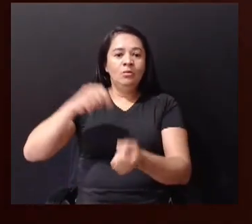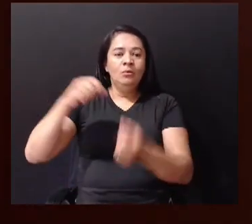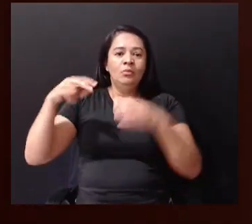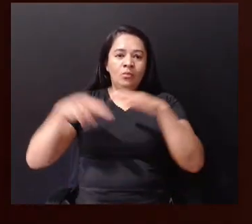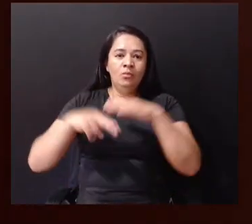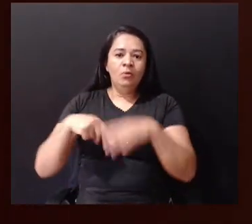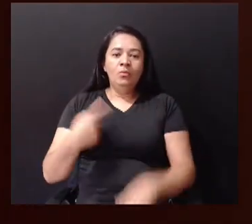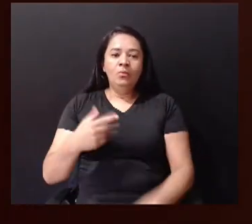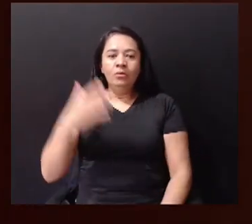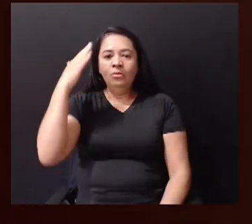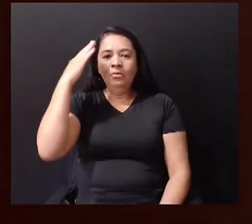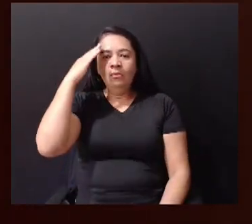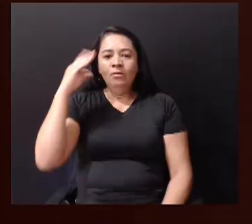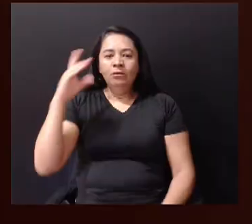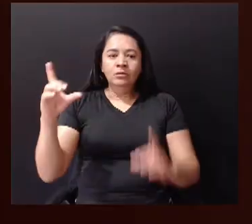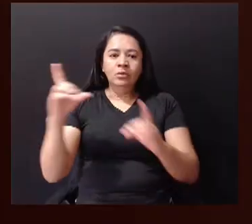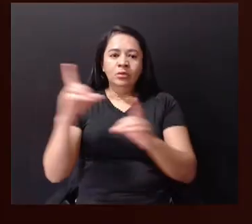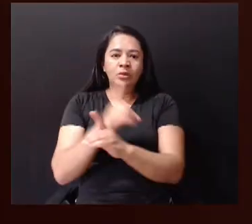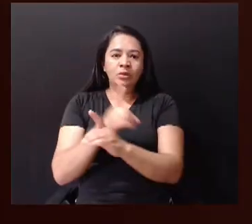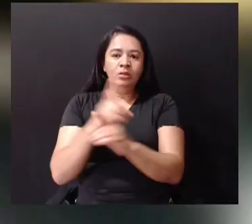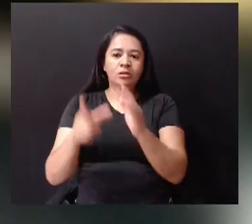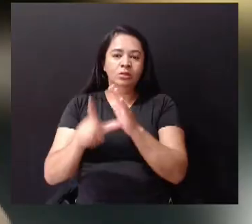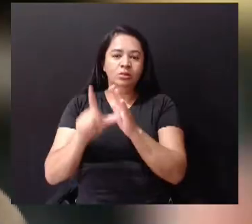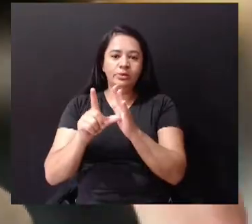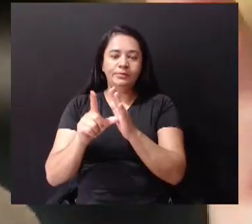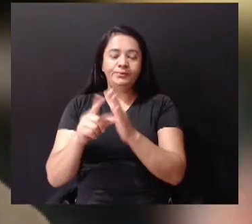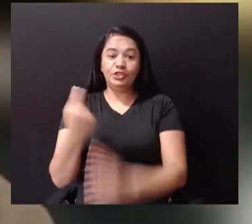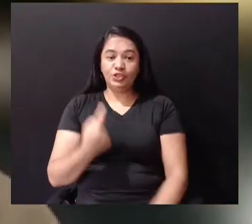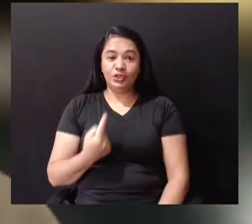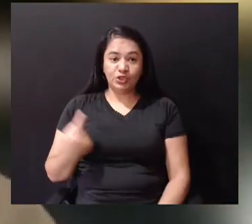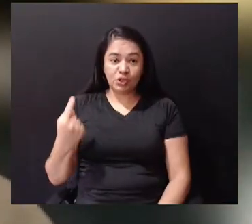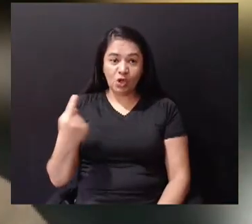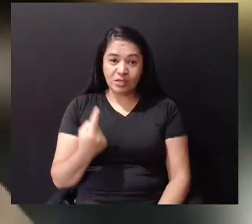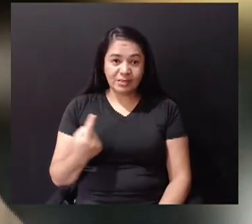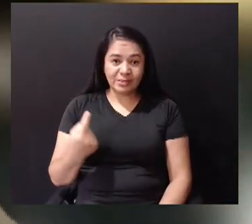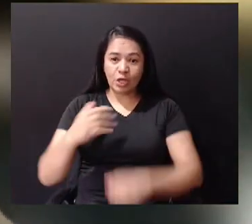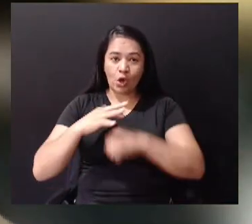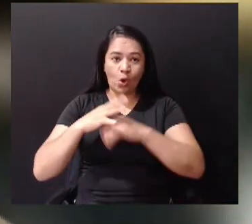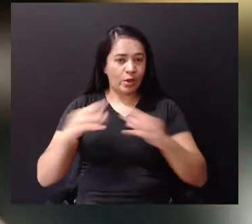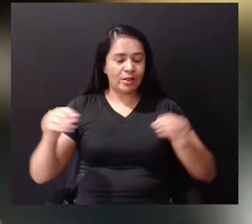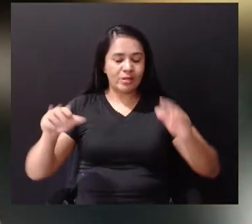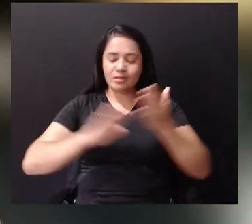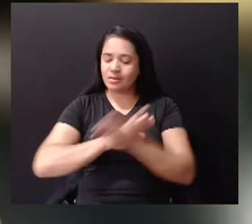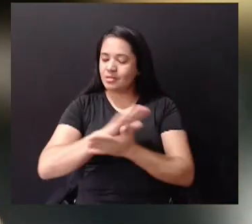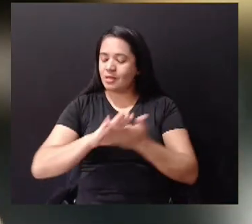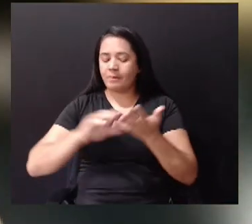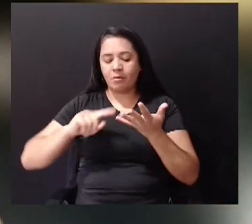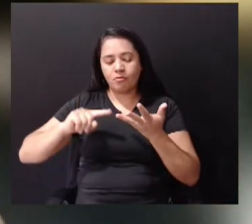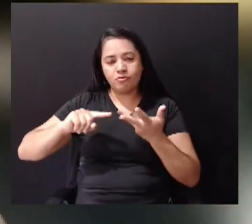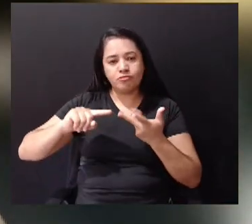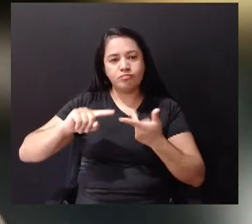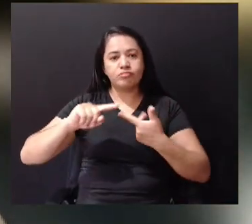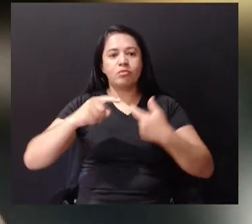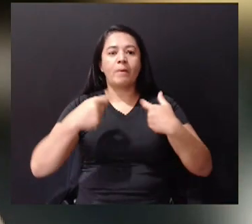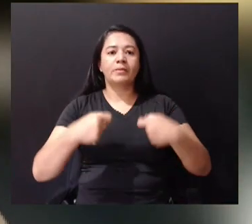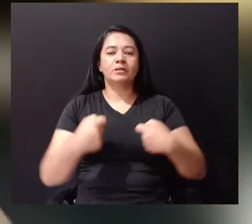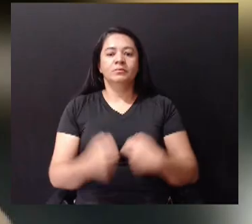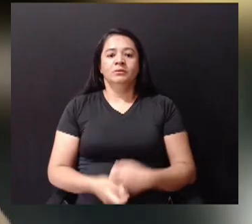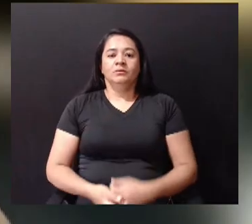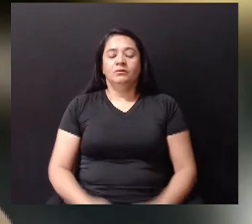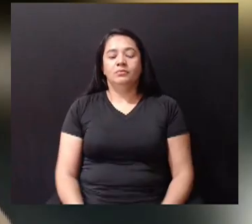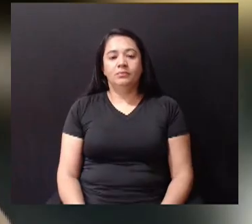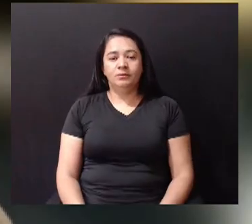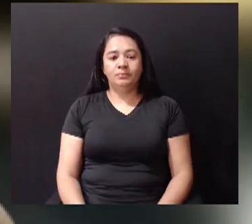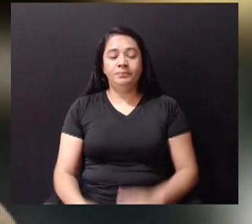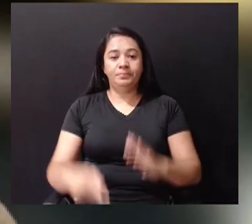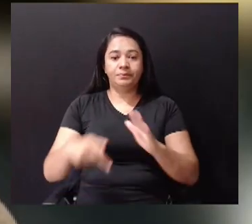diagnóstico precoce, ele sozinho não cura, né? Você tem que ter todo esse arsenal, toda essa condição para oferecer para a criança. Aí sim a